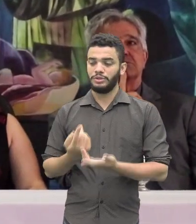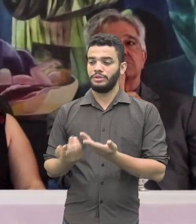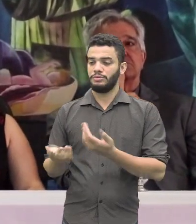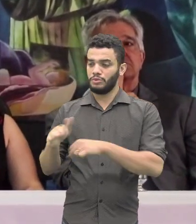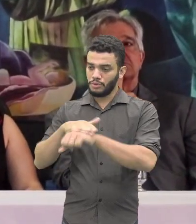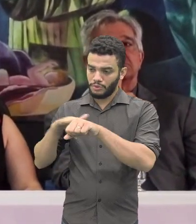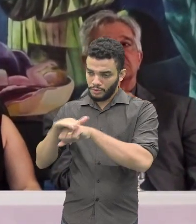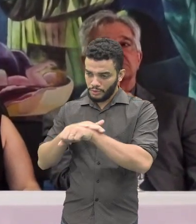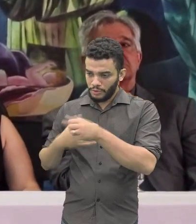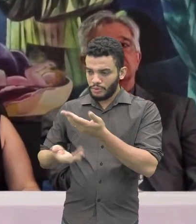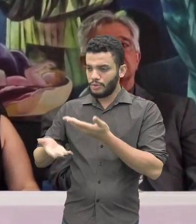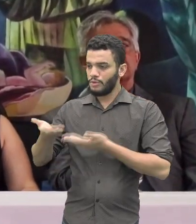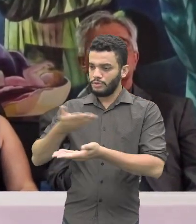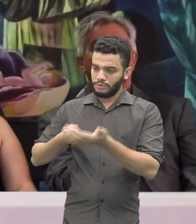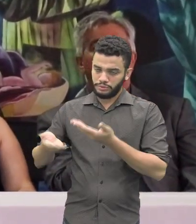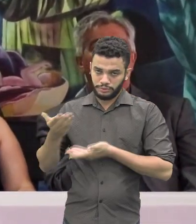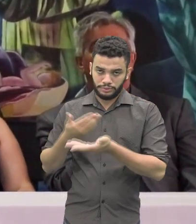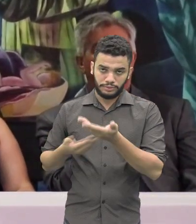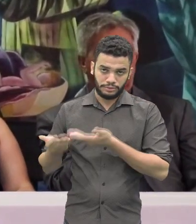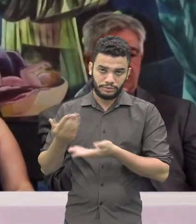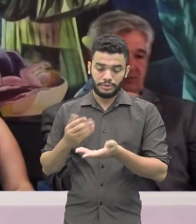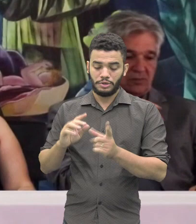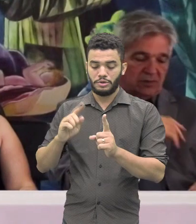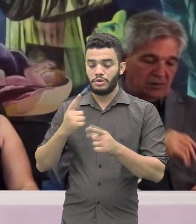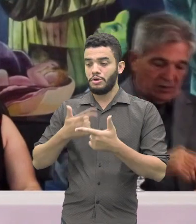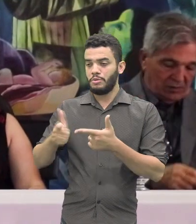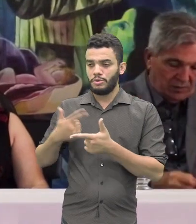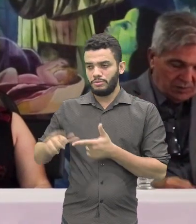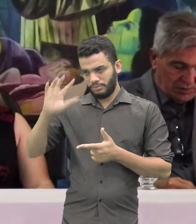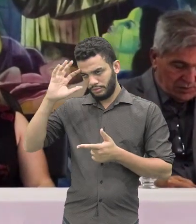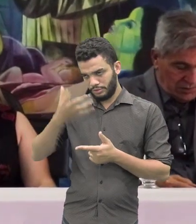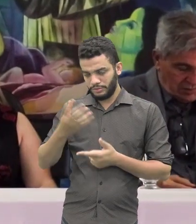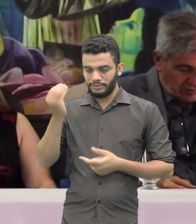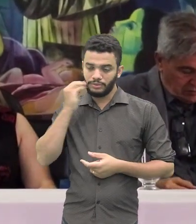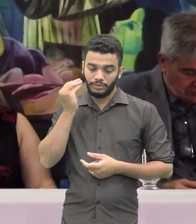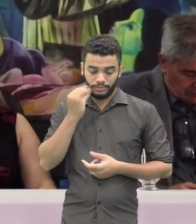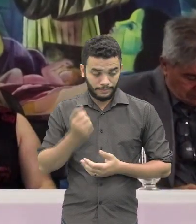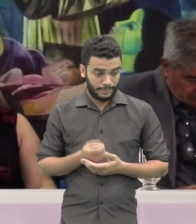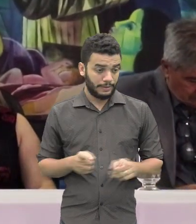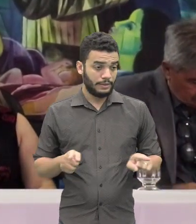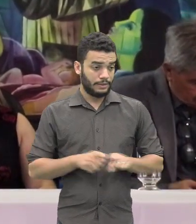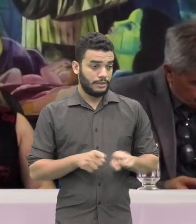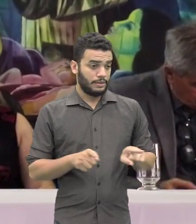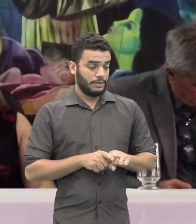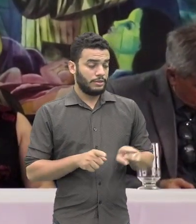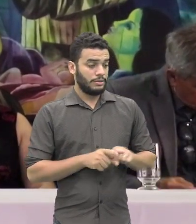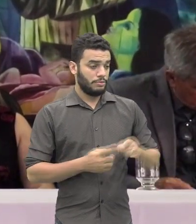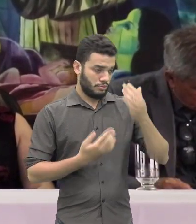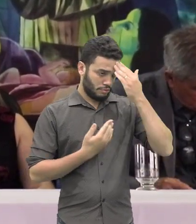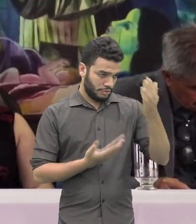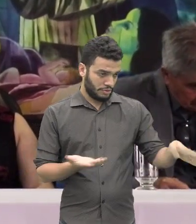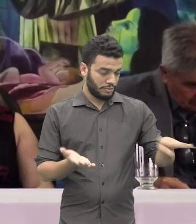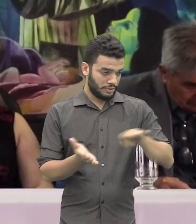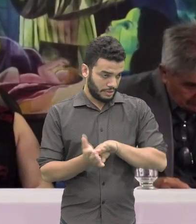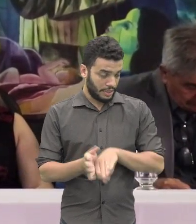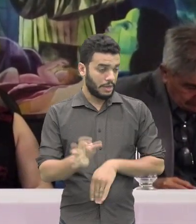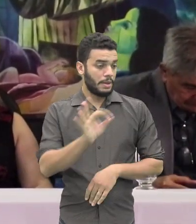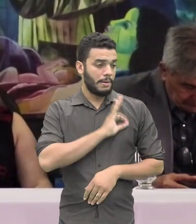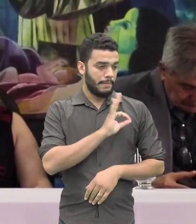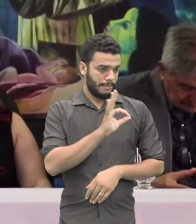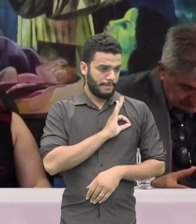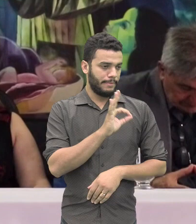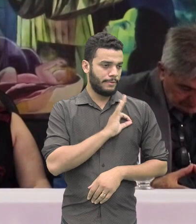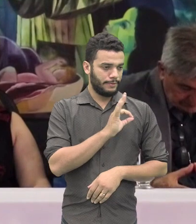cumprimentar também a polícia militar Major que está aqui presente a vocês agradecer a todo o apoio enfim sintam todos